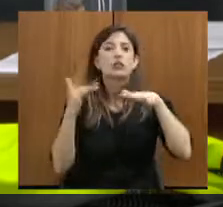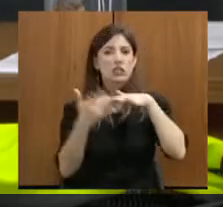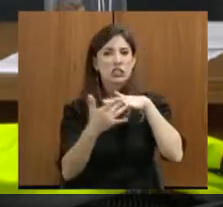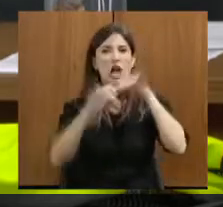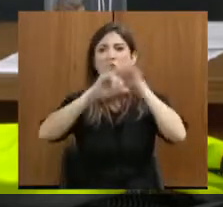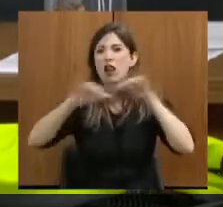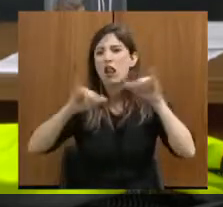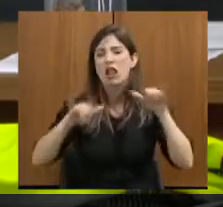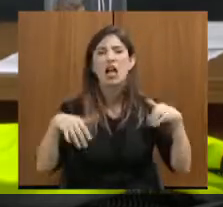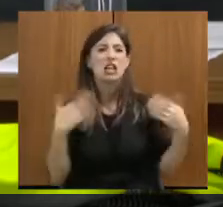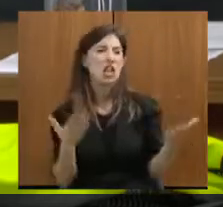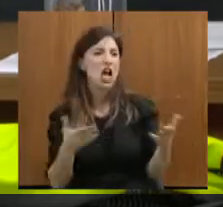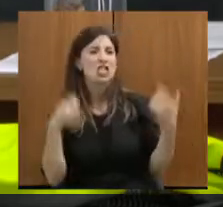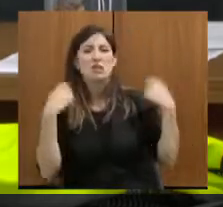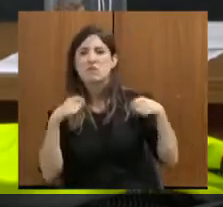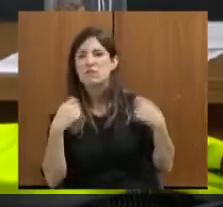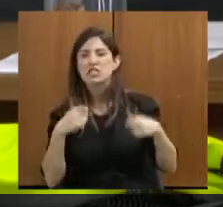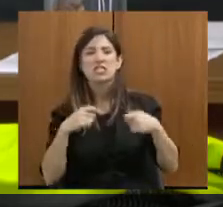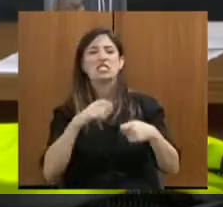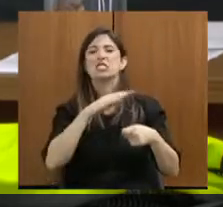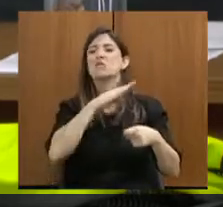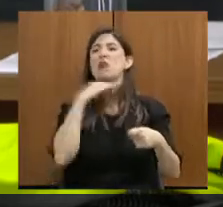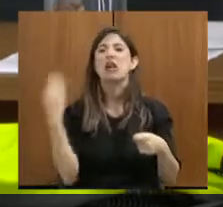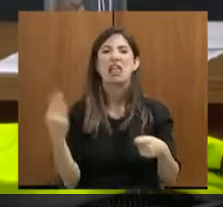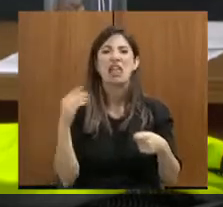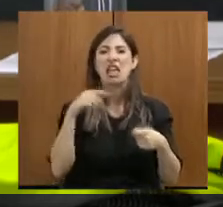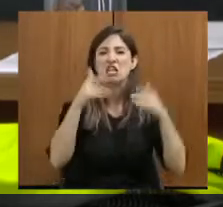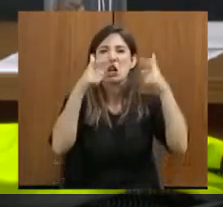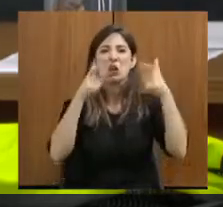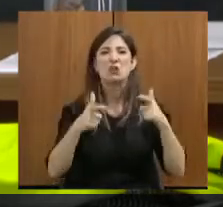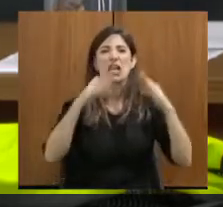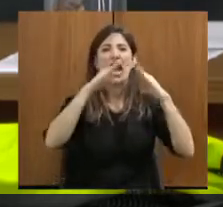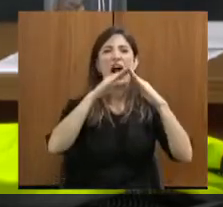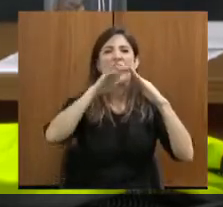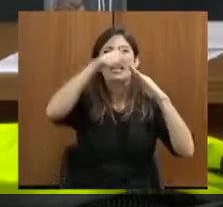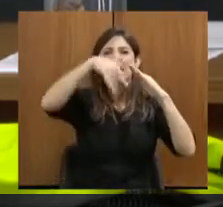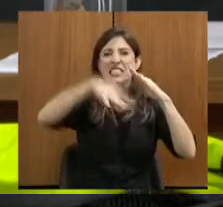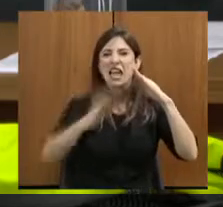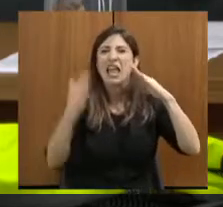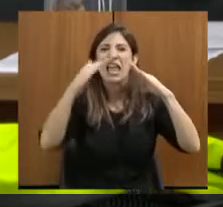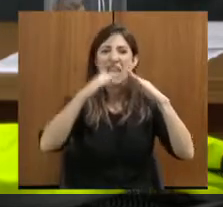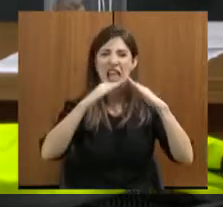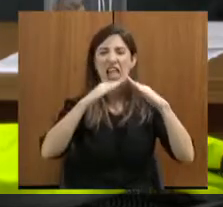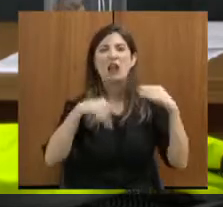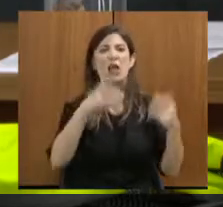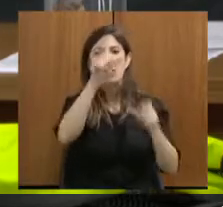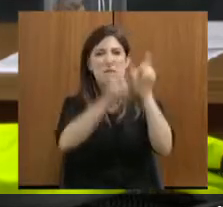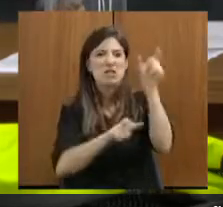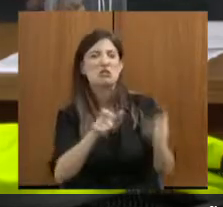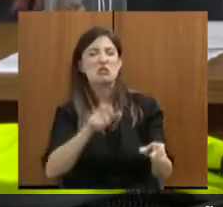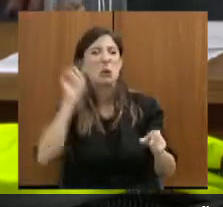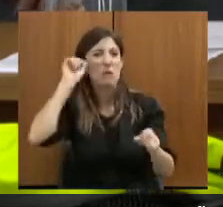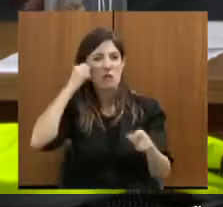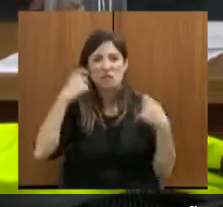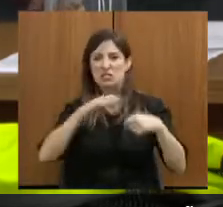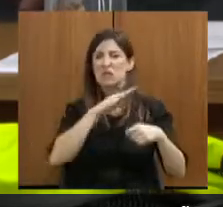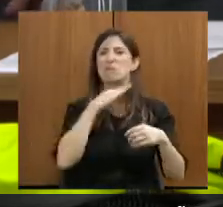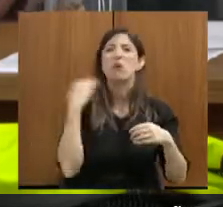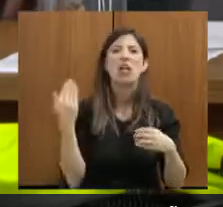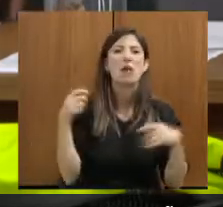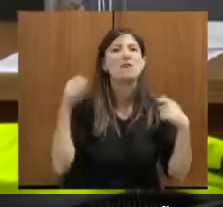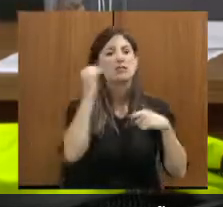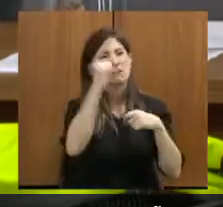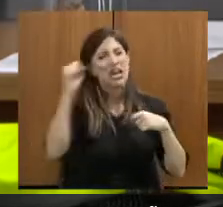que era tudo preto macumbeiro então várias coisas de baixo calão que realmente acaba é sete anos